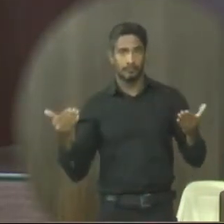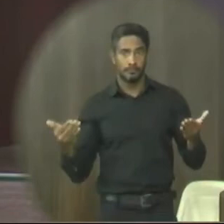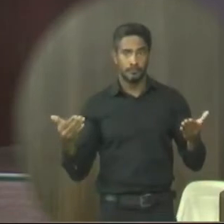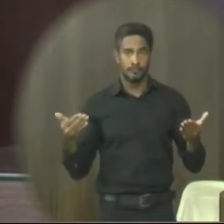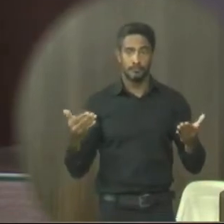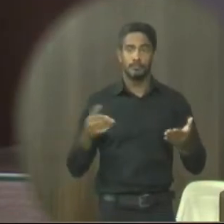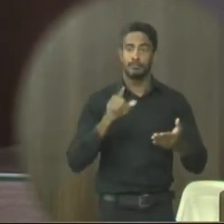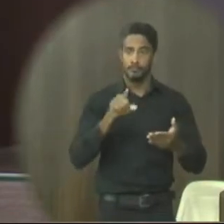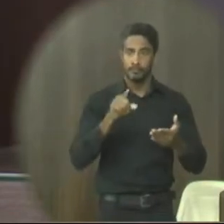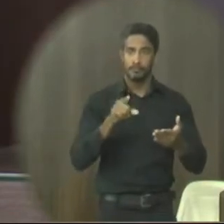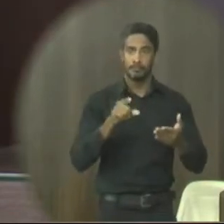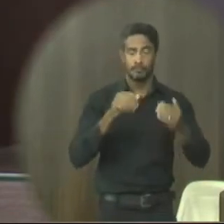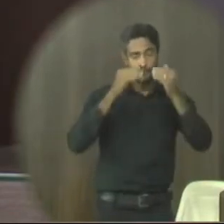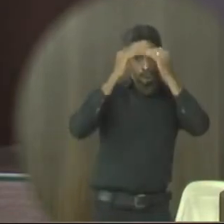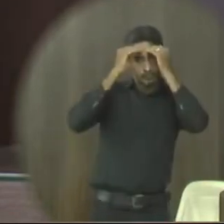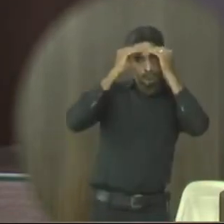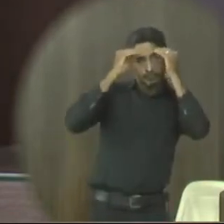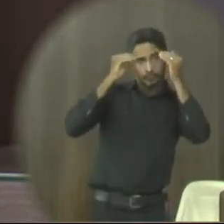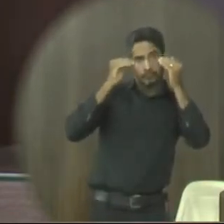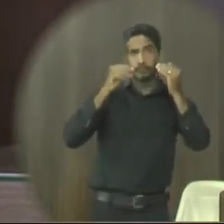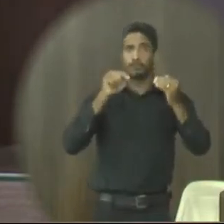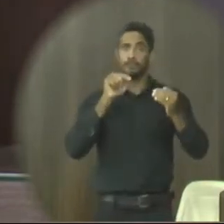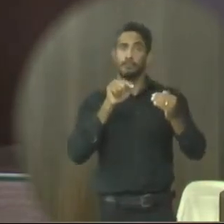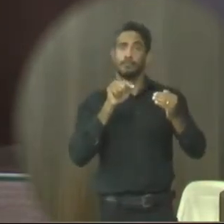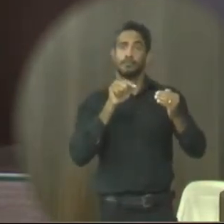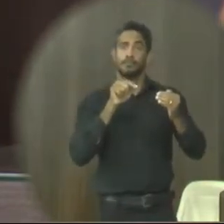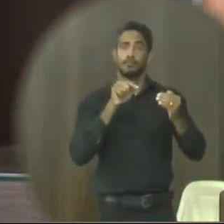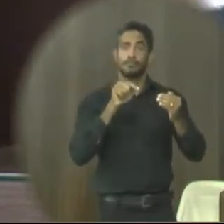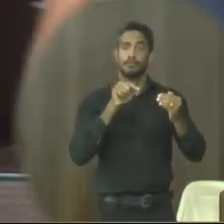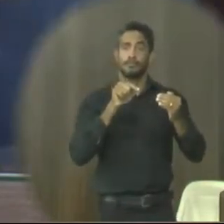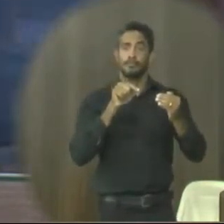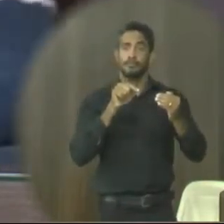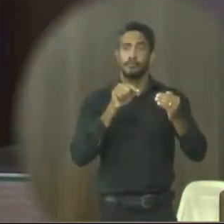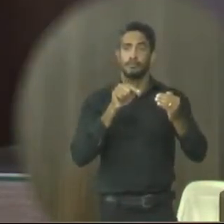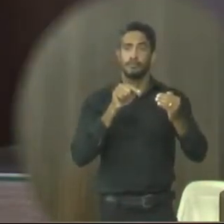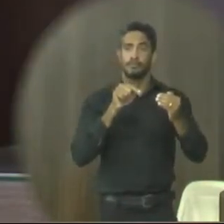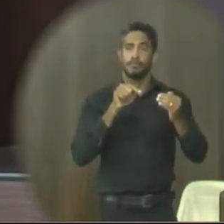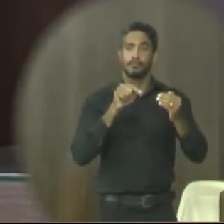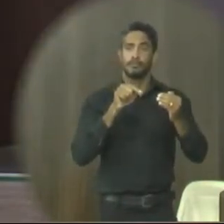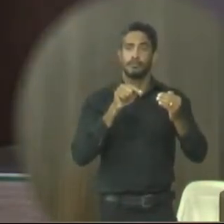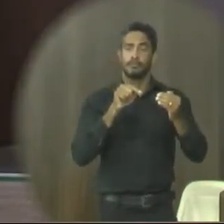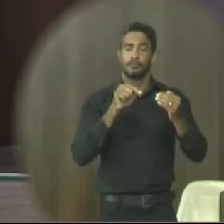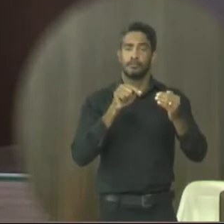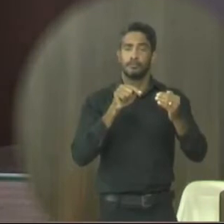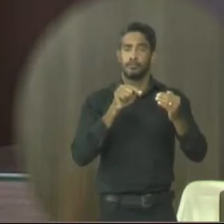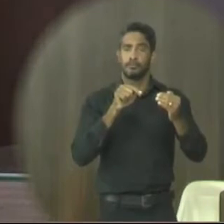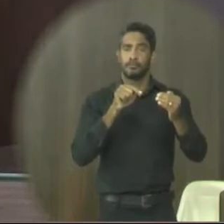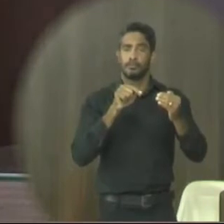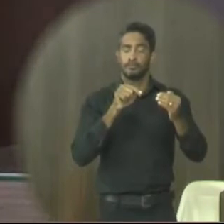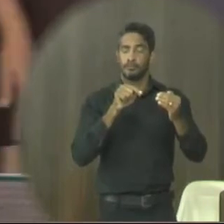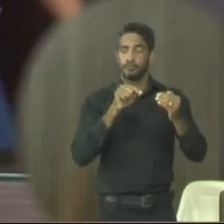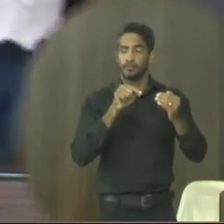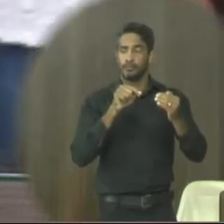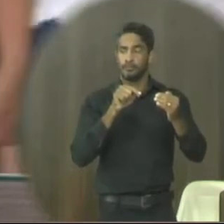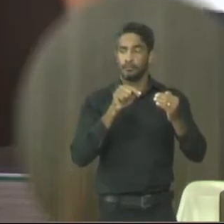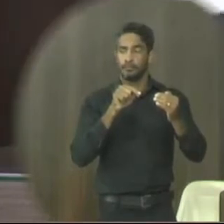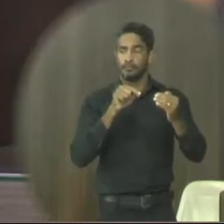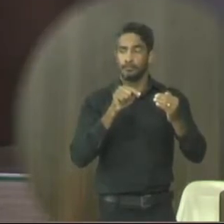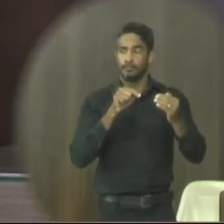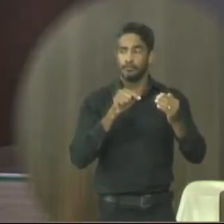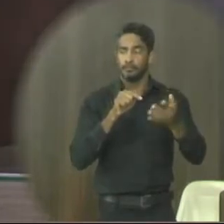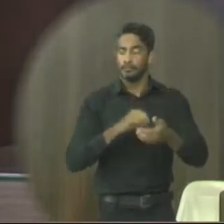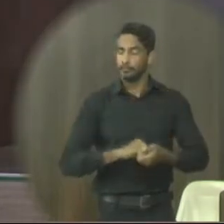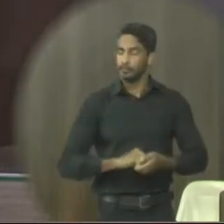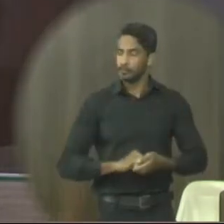ser atendido, renova-se os meus votos nas mais elevadas estimas de instituição distinta em